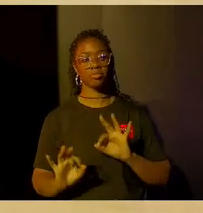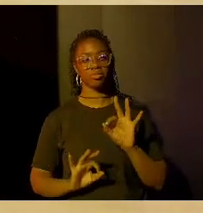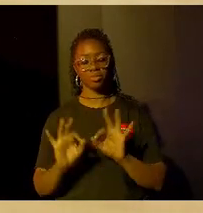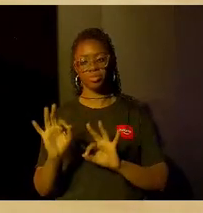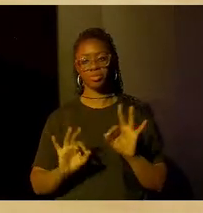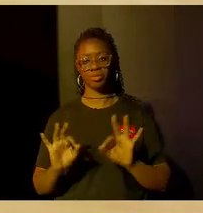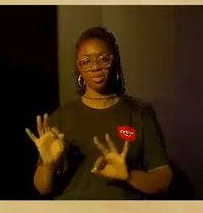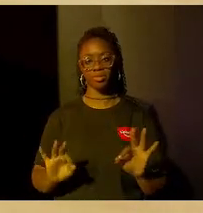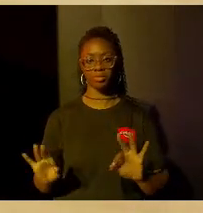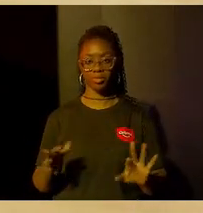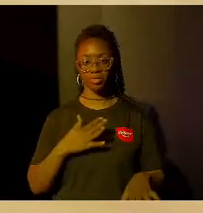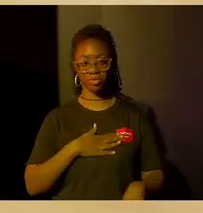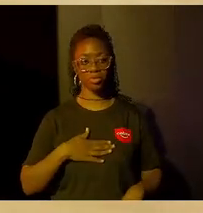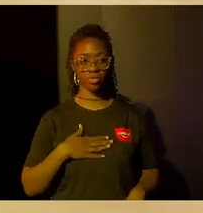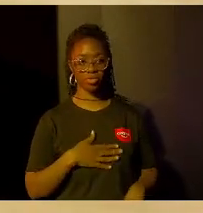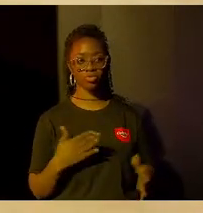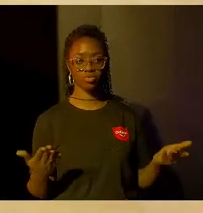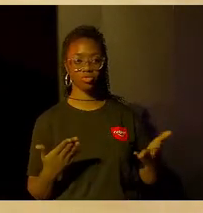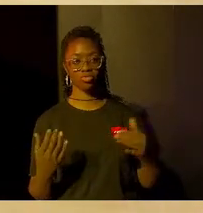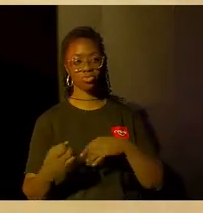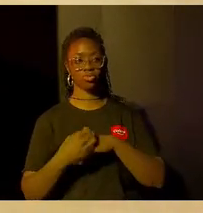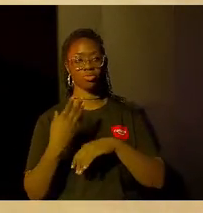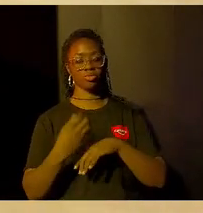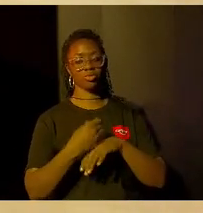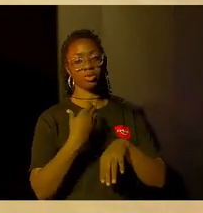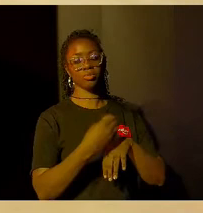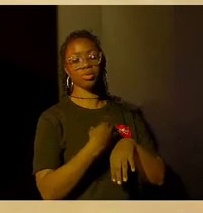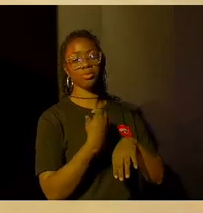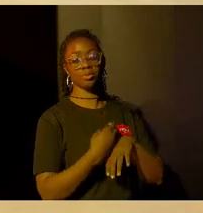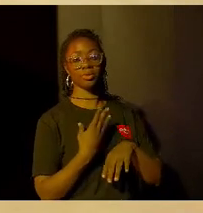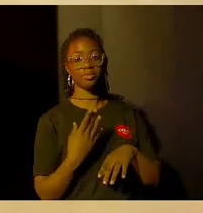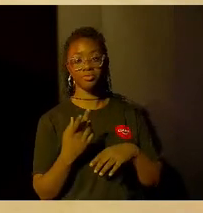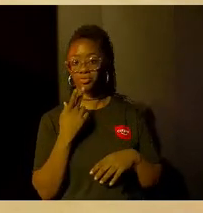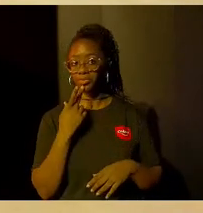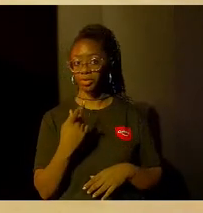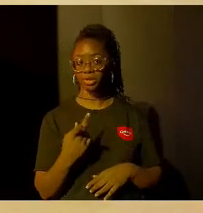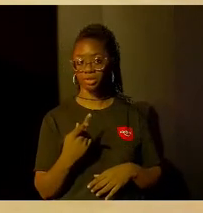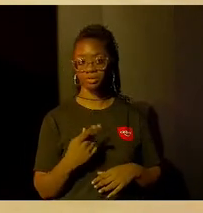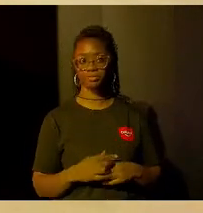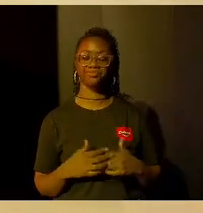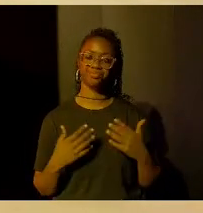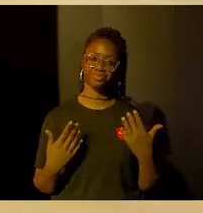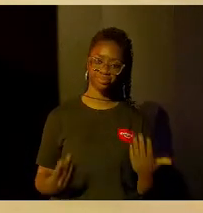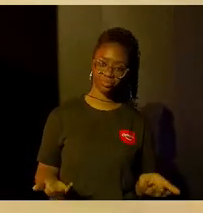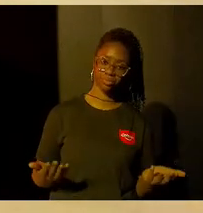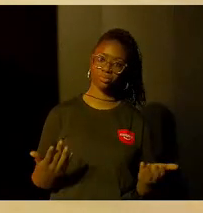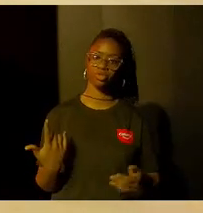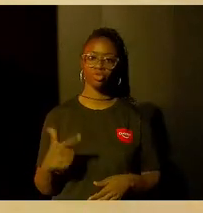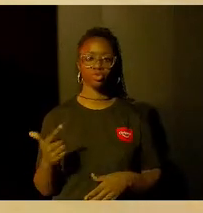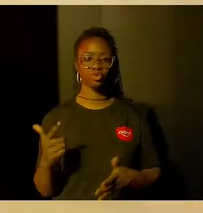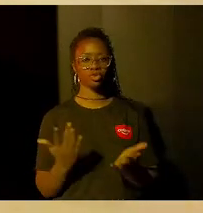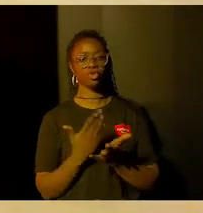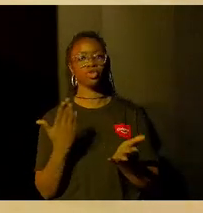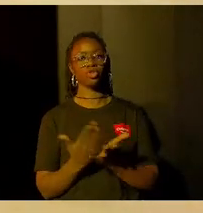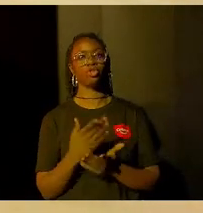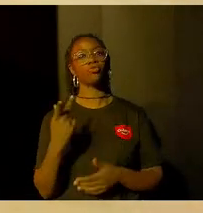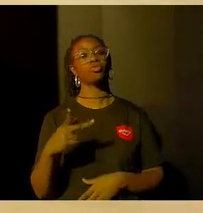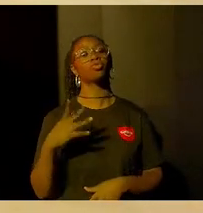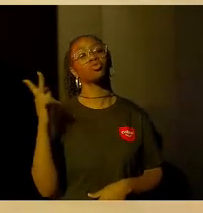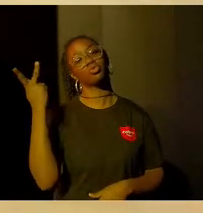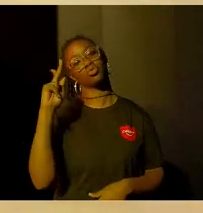eu mais gosto é que hoje em dia eu recebo muita mensagem no inbox dizendo assim poxa não tem no livro A sua história